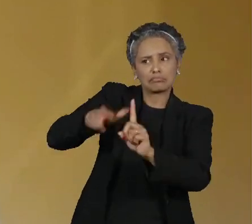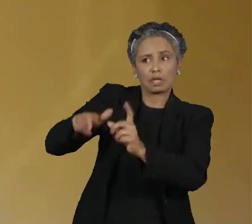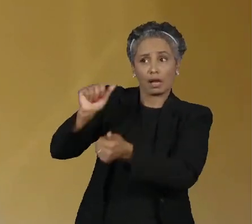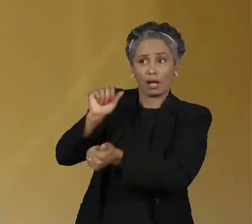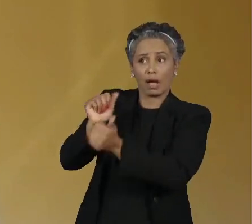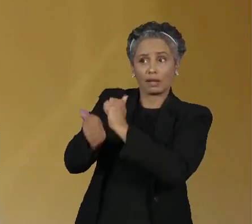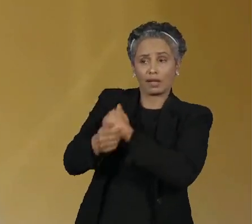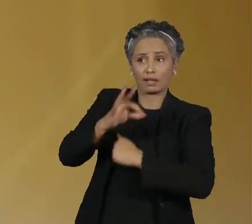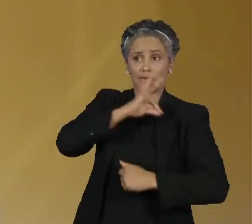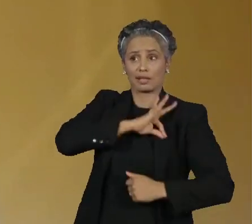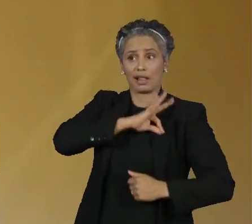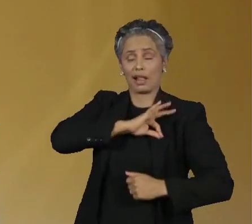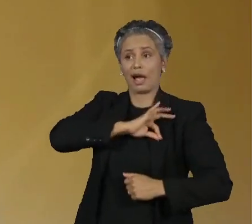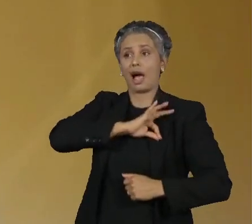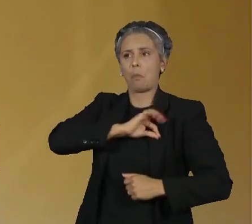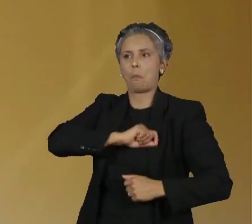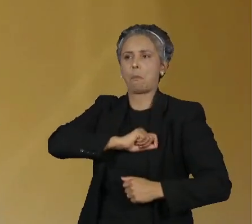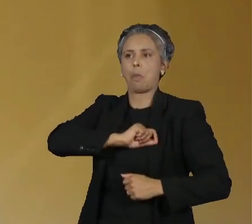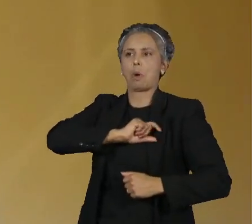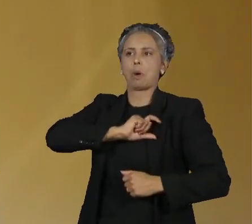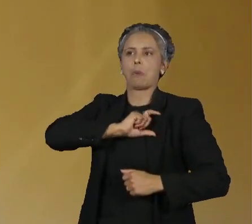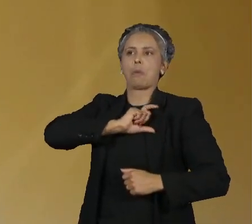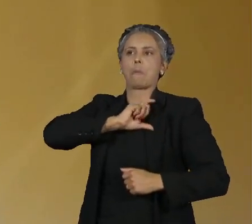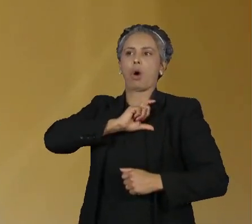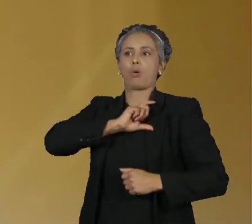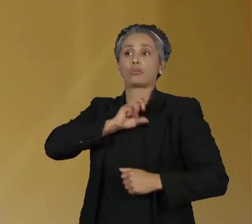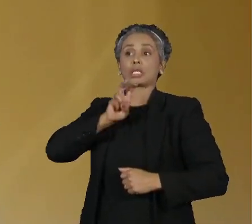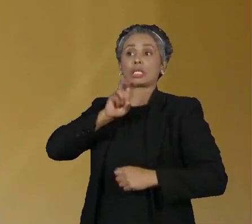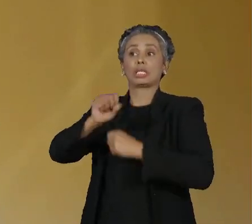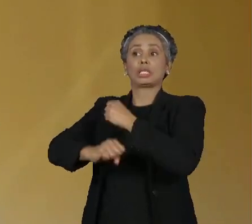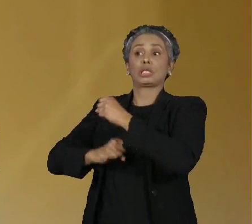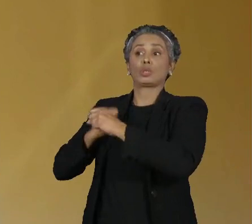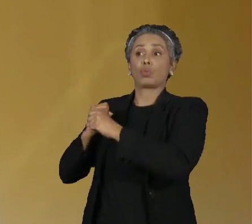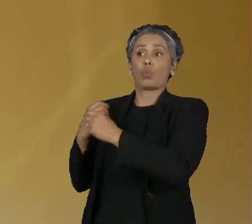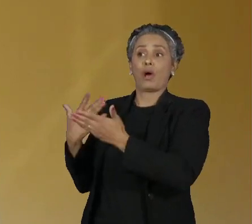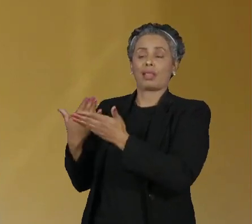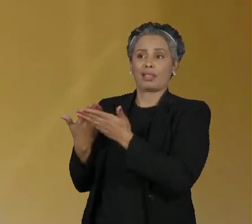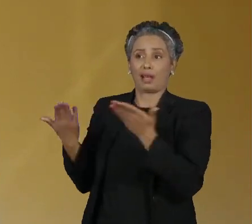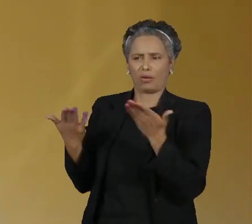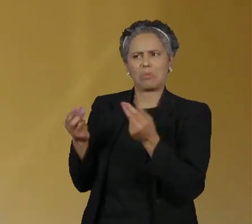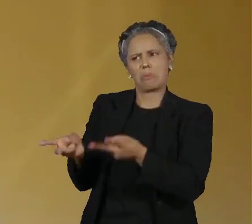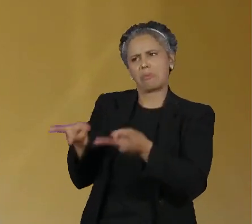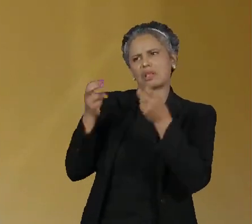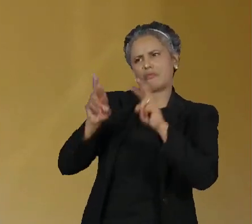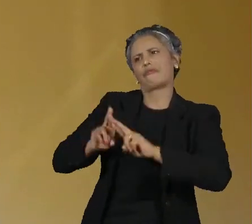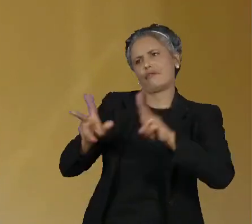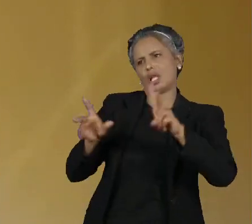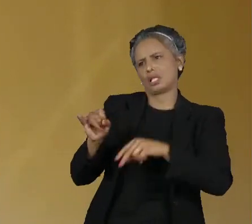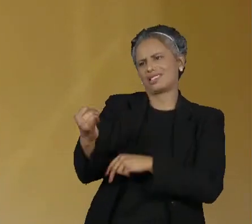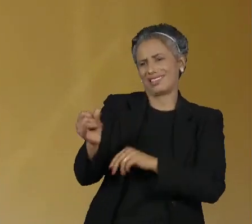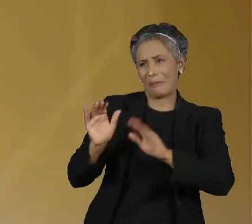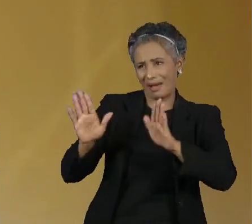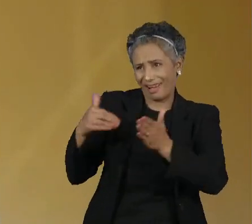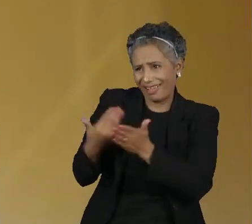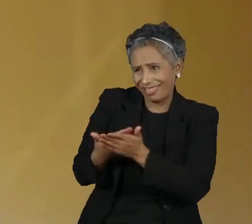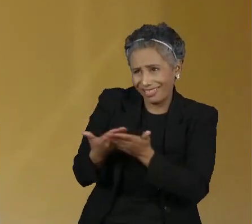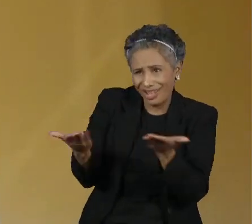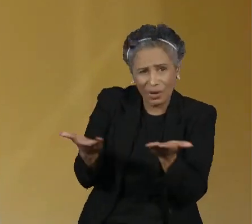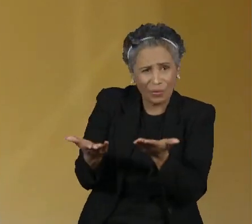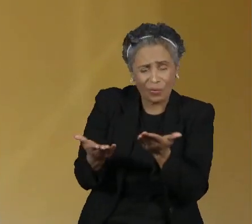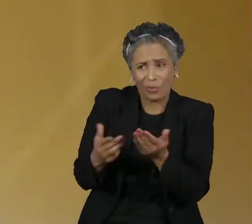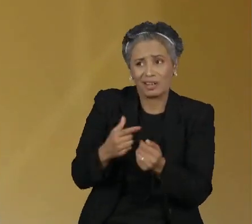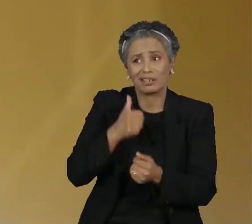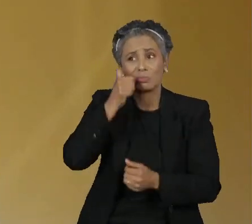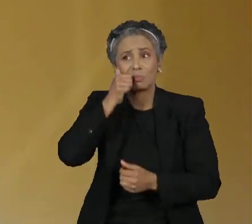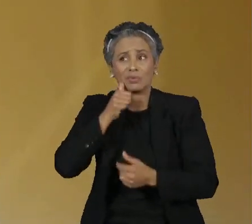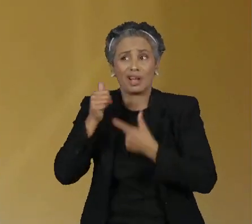Nos últimos 5 anos, essa diferença é bastante grande, mas, claro, a gente ainda vê essa disparidade e eu